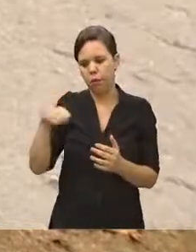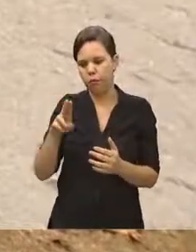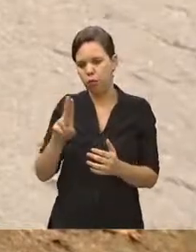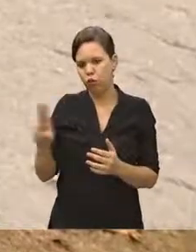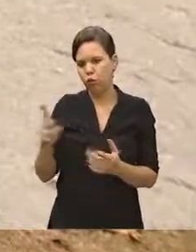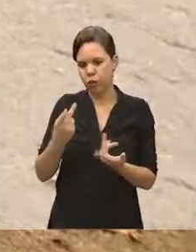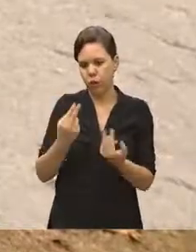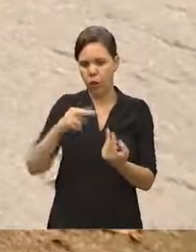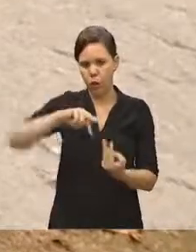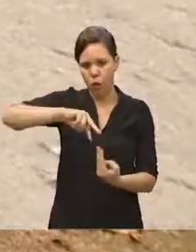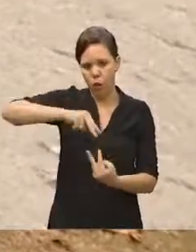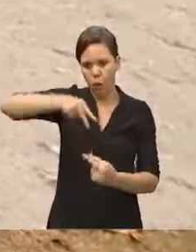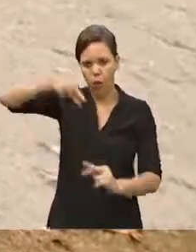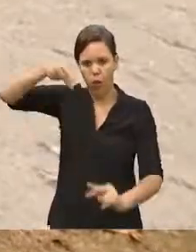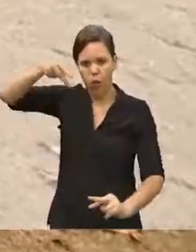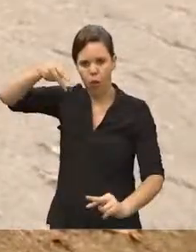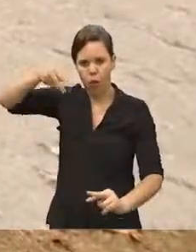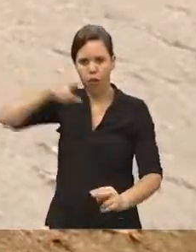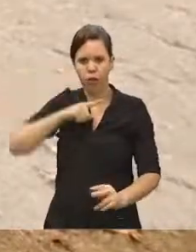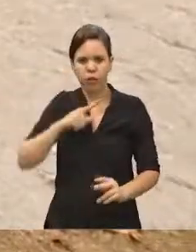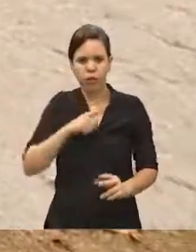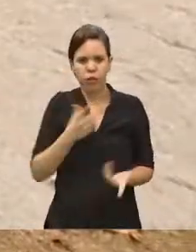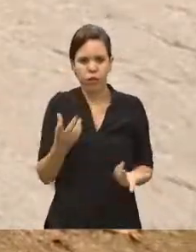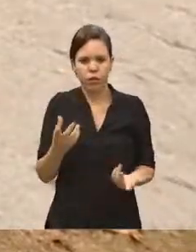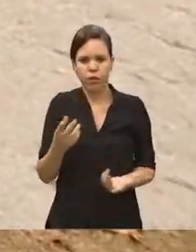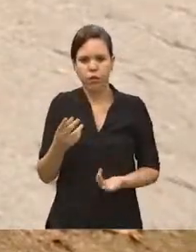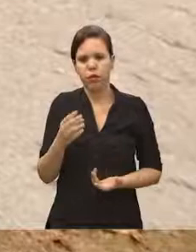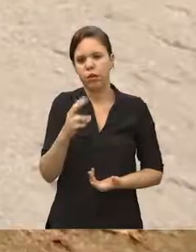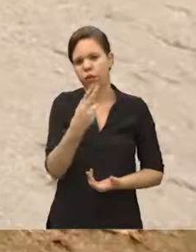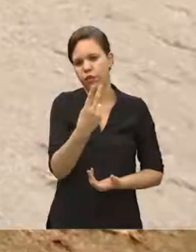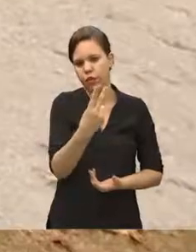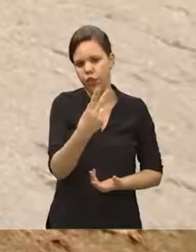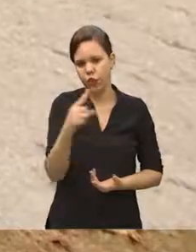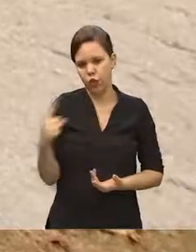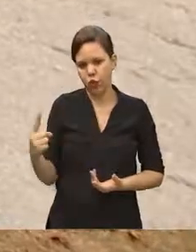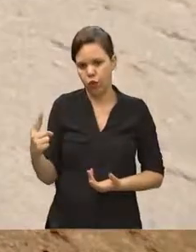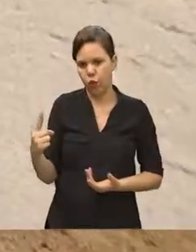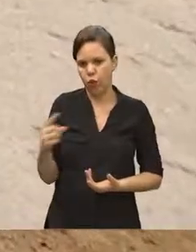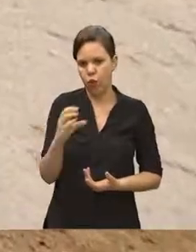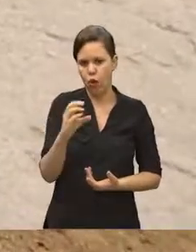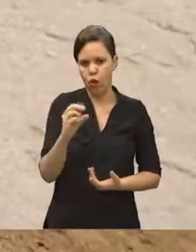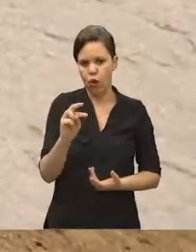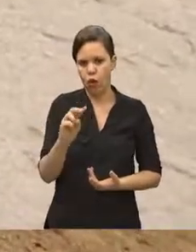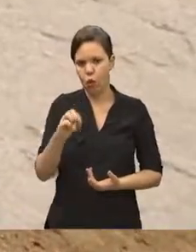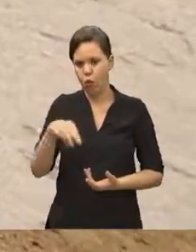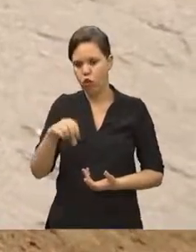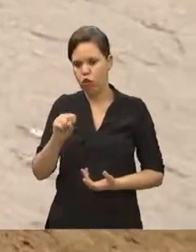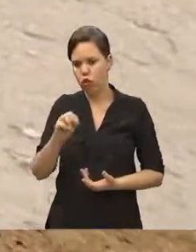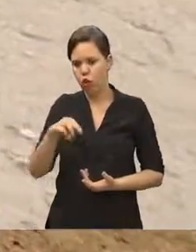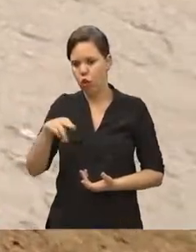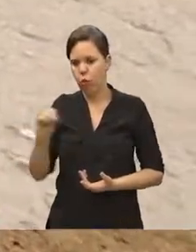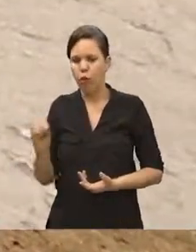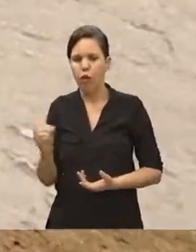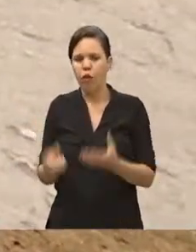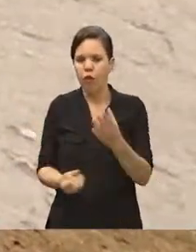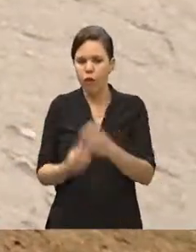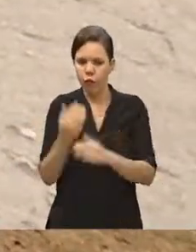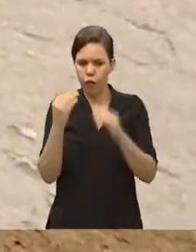com um destaque ao cromossomo 21 para fazer uma referência à fundação de síndrome de Down de uma maneira de